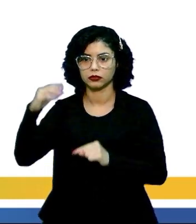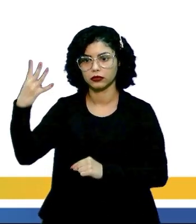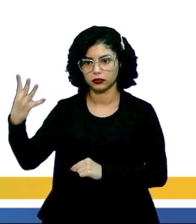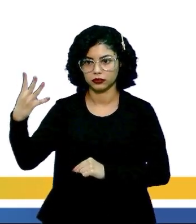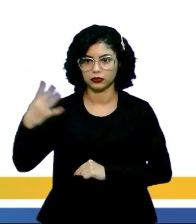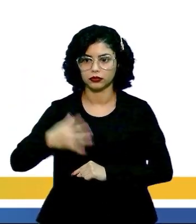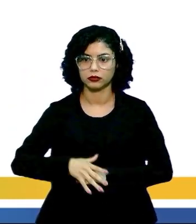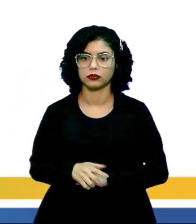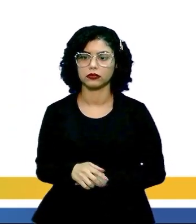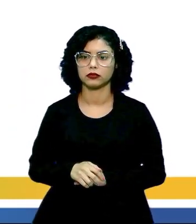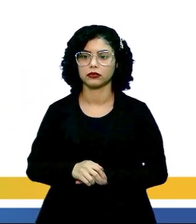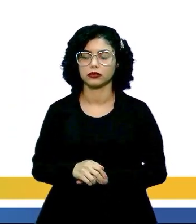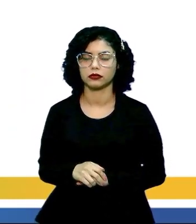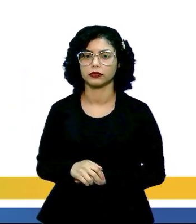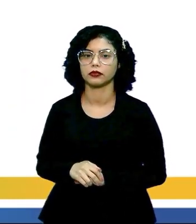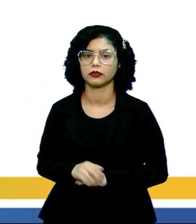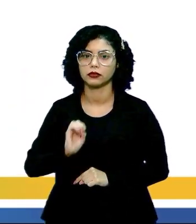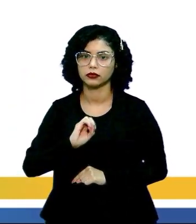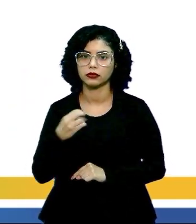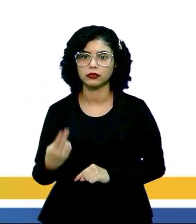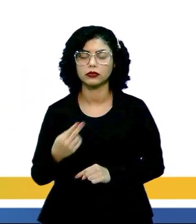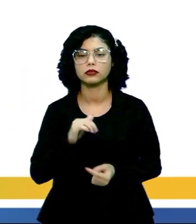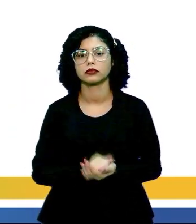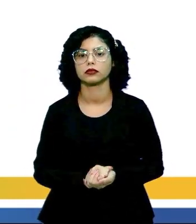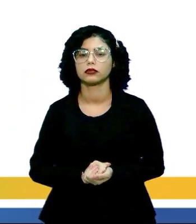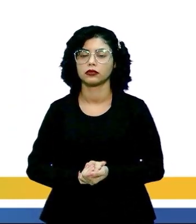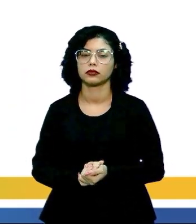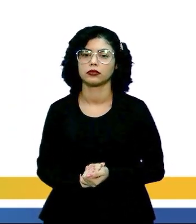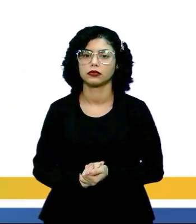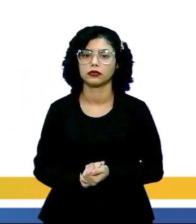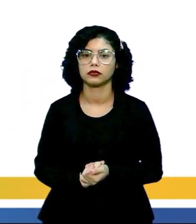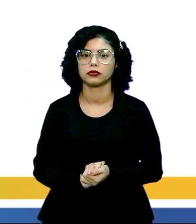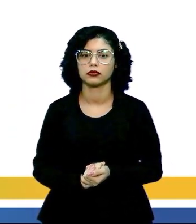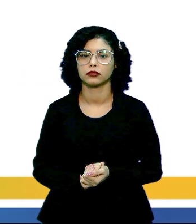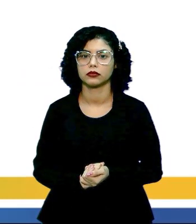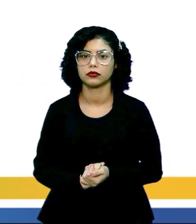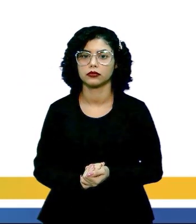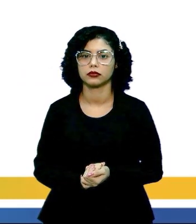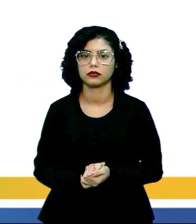elevado a mais 4, ou seja, a 4.